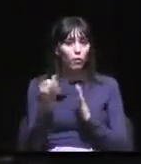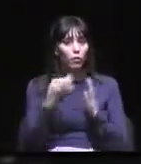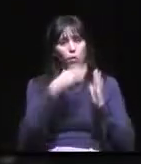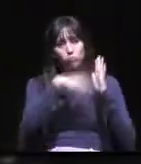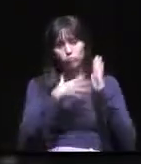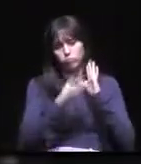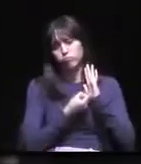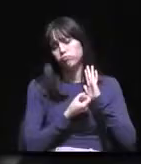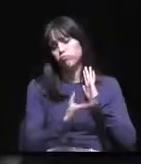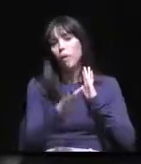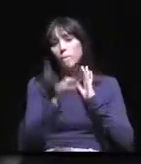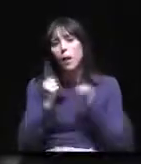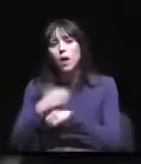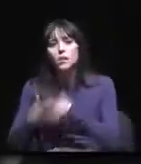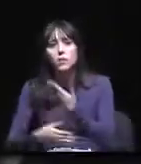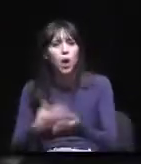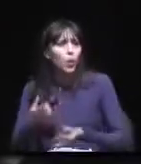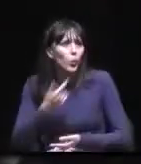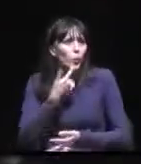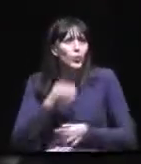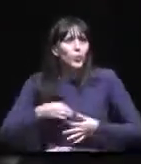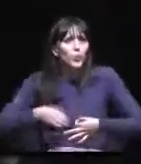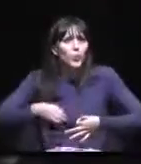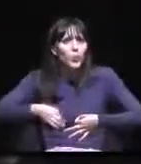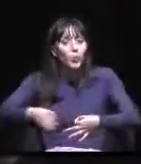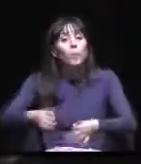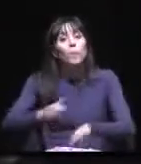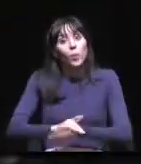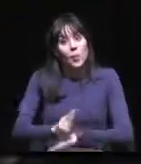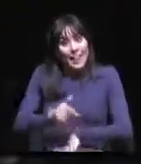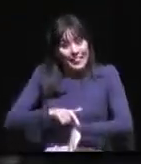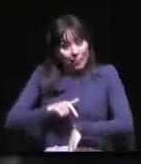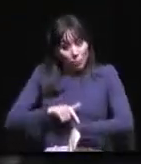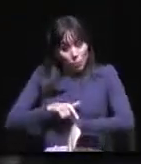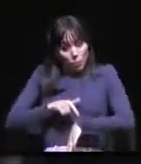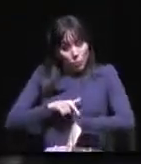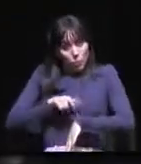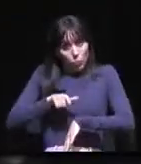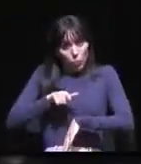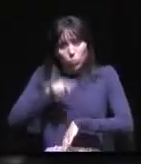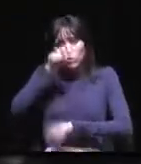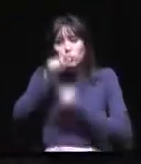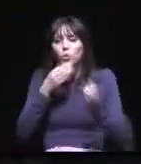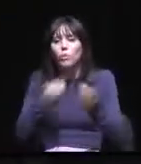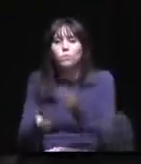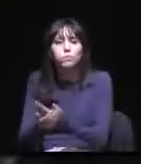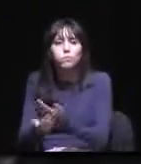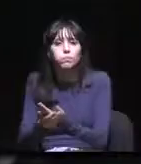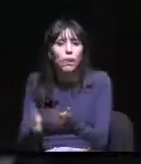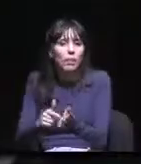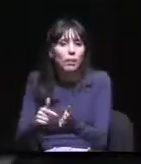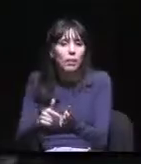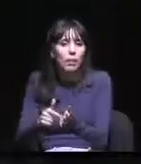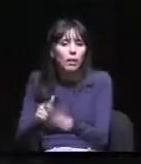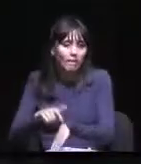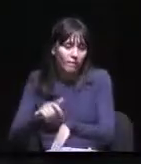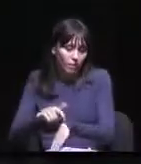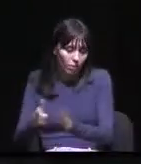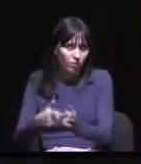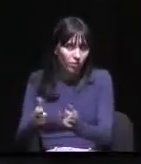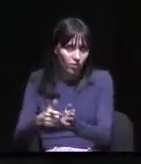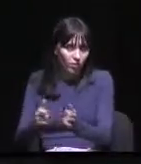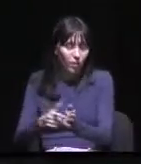que invariavelmente se arrasta no tempo. E é exatamente o tempo o que escasseia aos idosos. Falta, por exemplo, incluir em